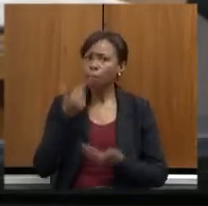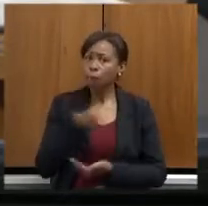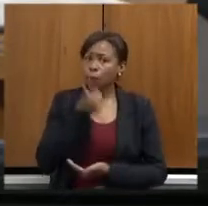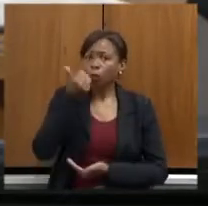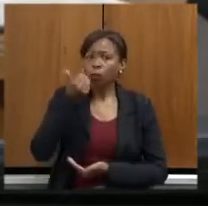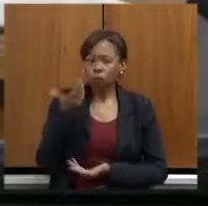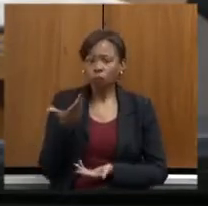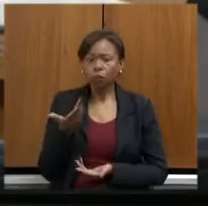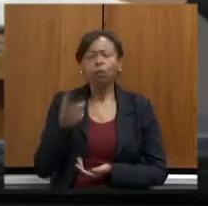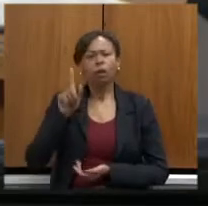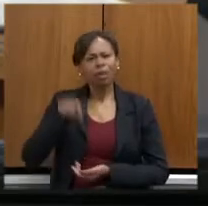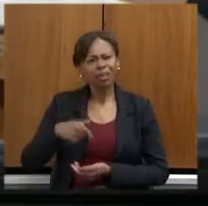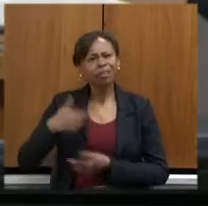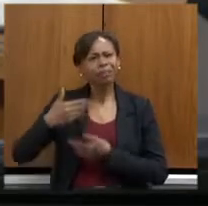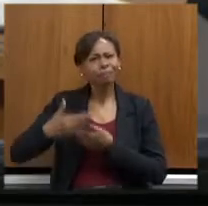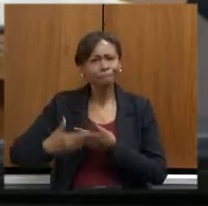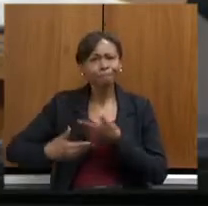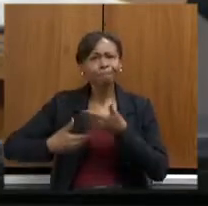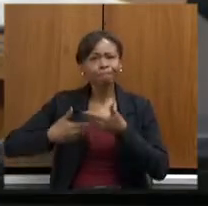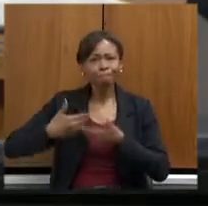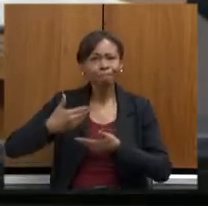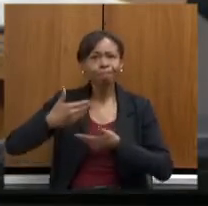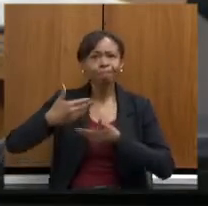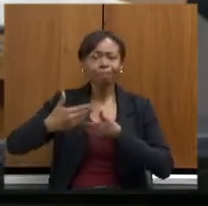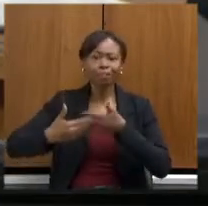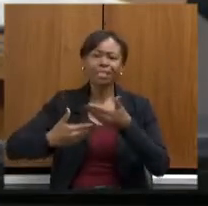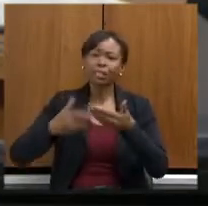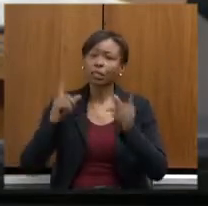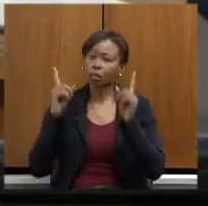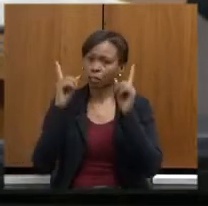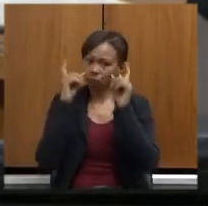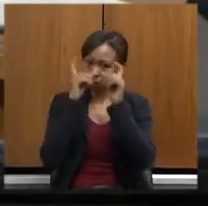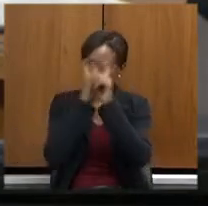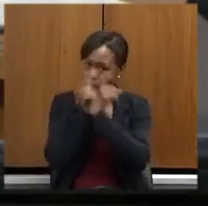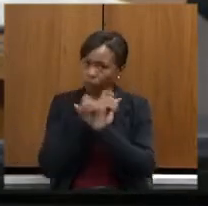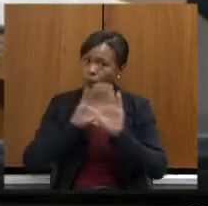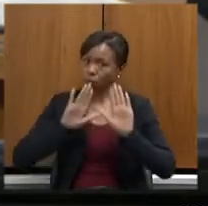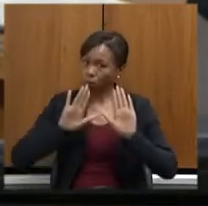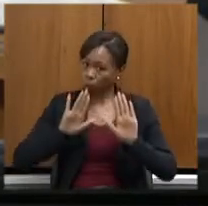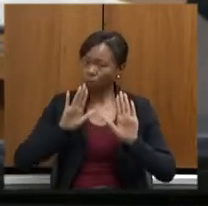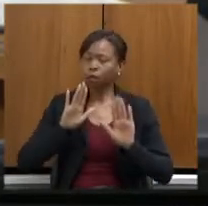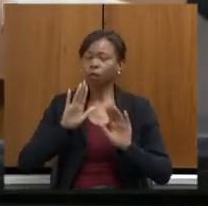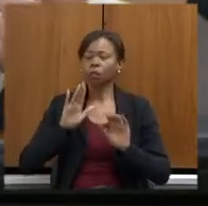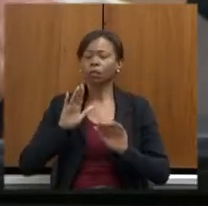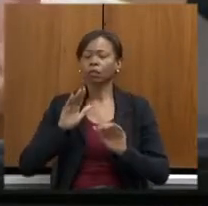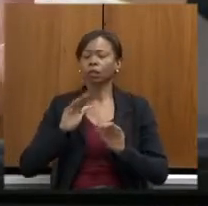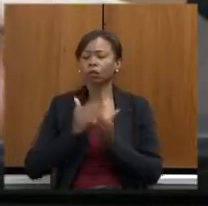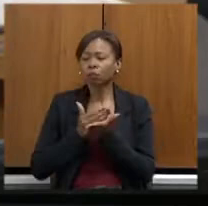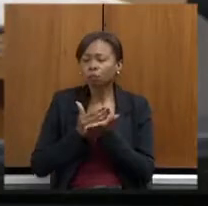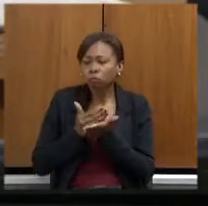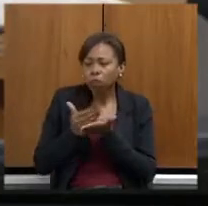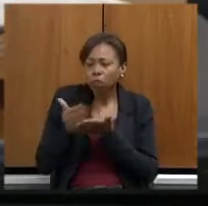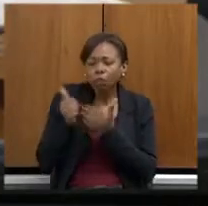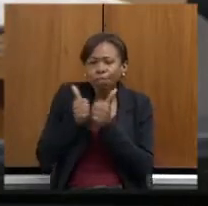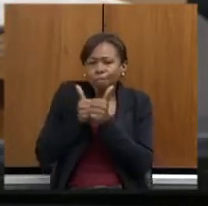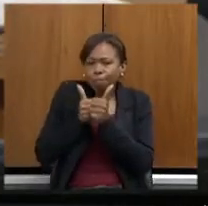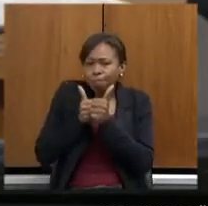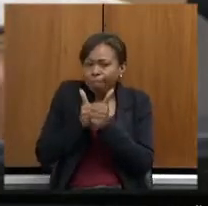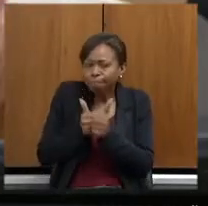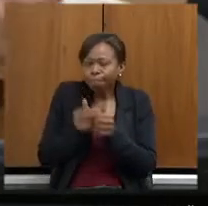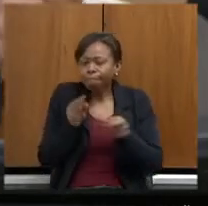assim é um processo é difícil mas que a gente tá começando acompanhar agora